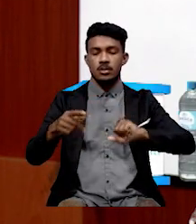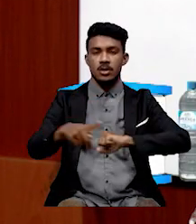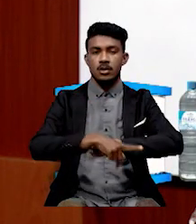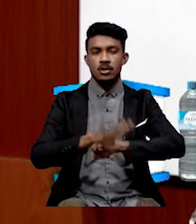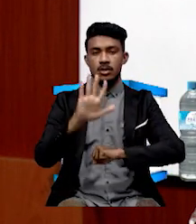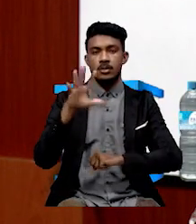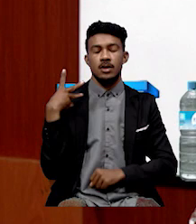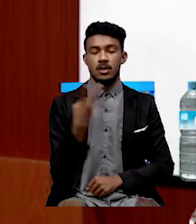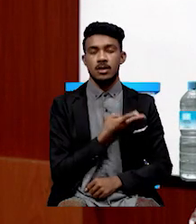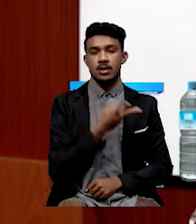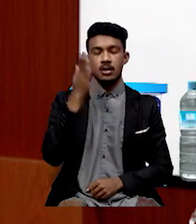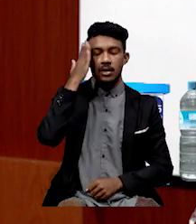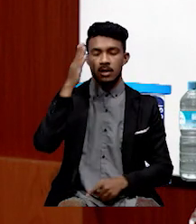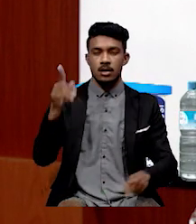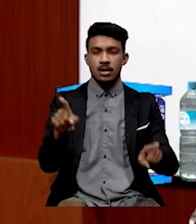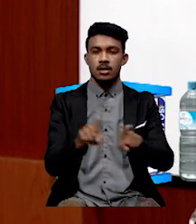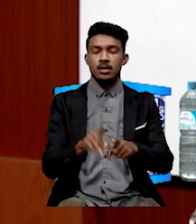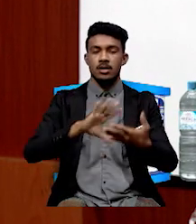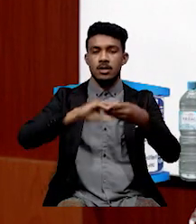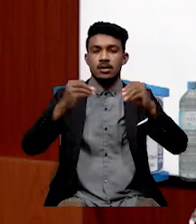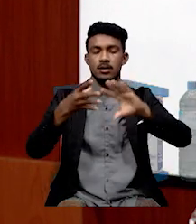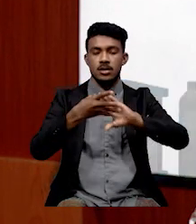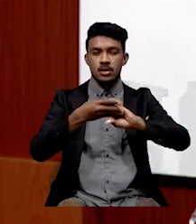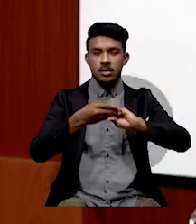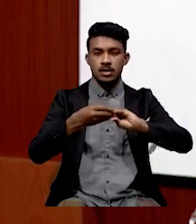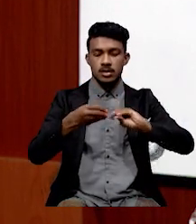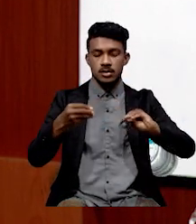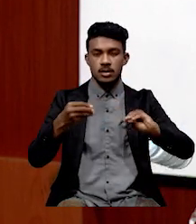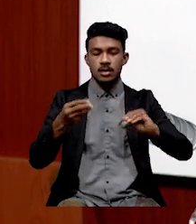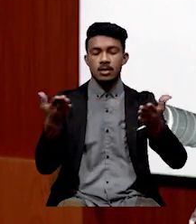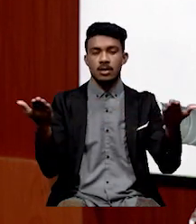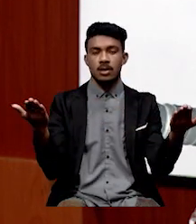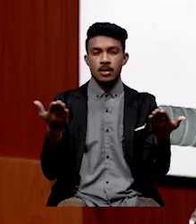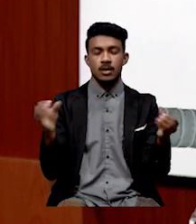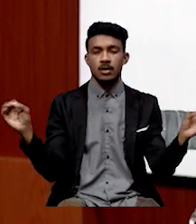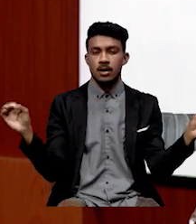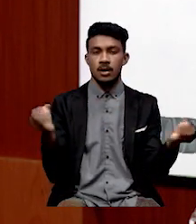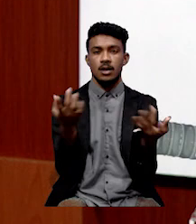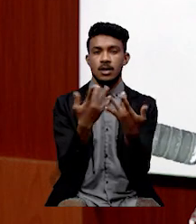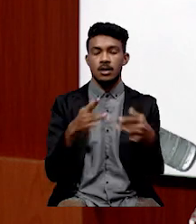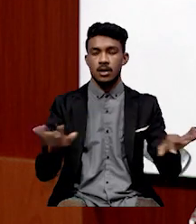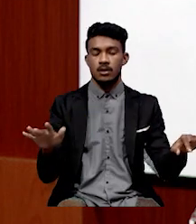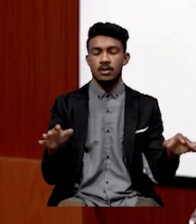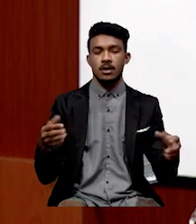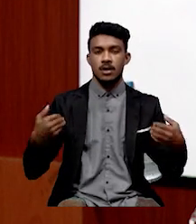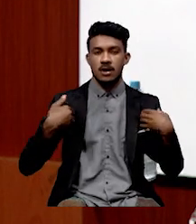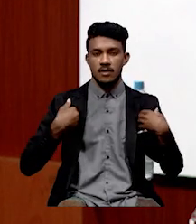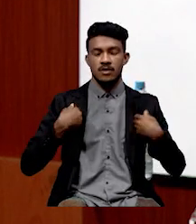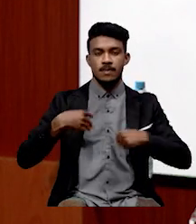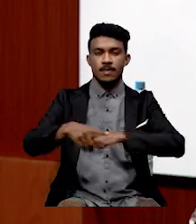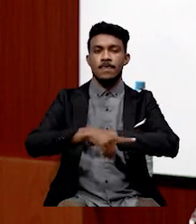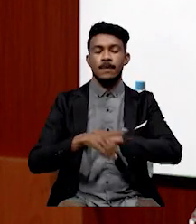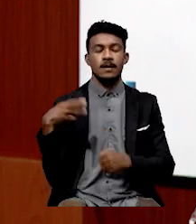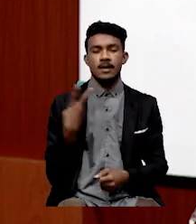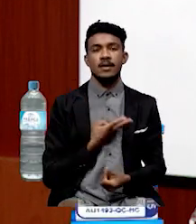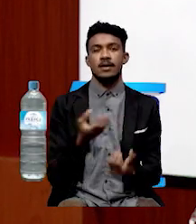está tendo carta ainda nessa sai histórico Nebeque nunca ato lá com ia palco política se está lá